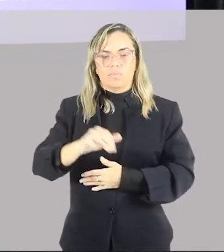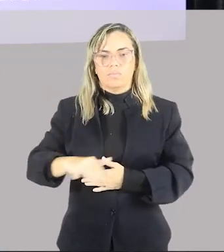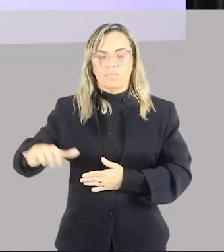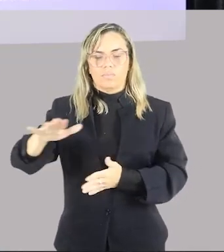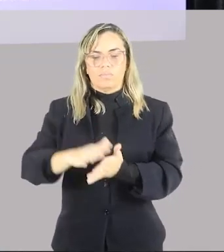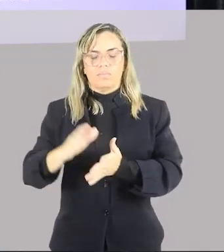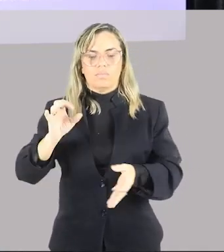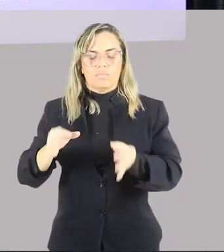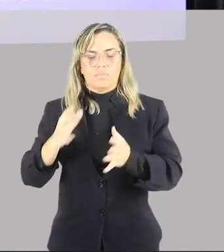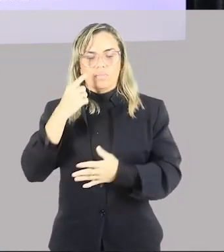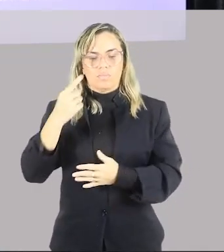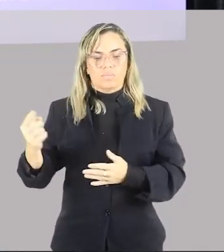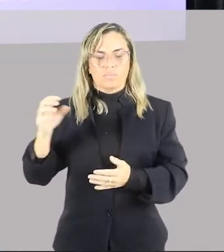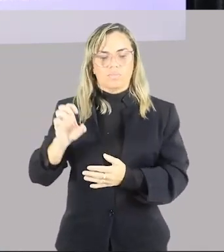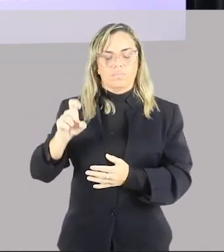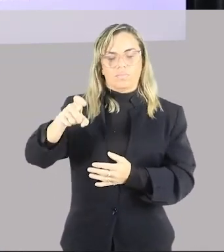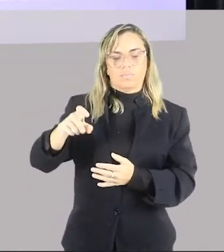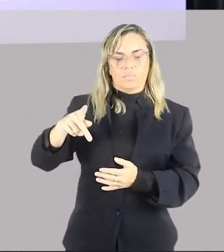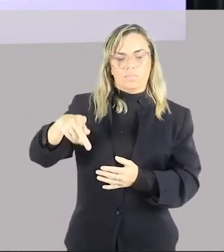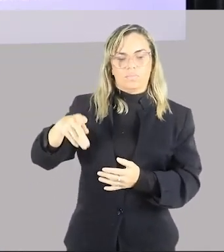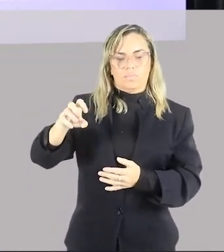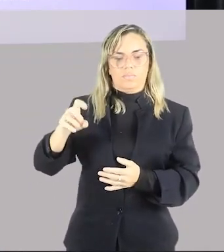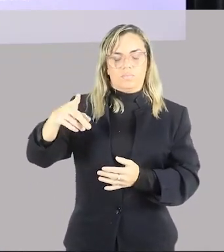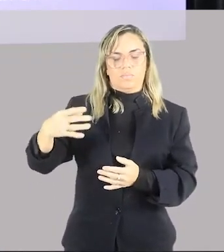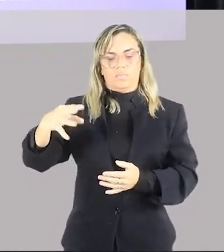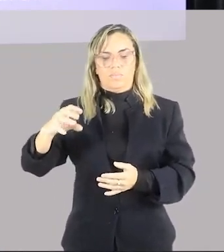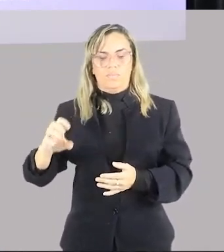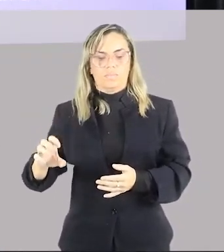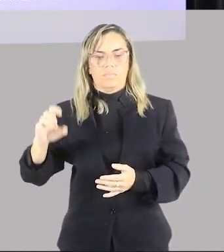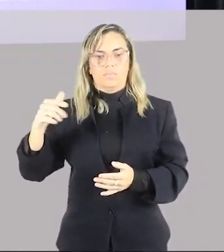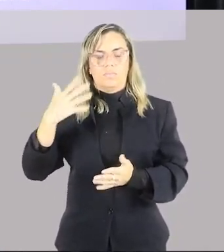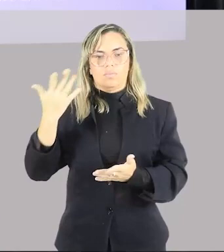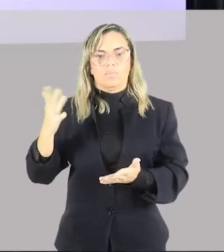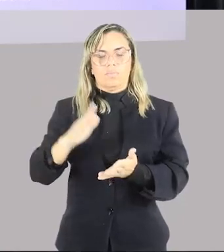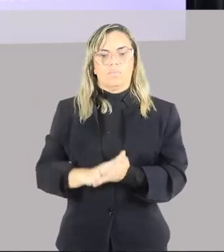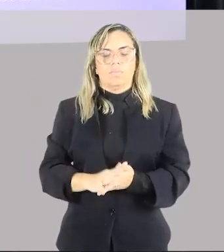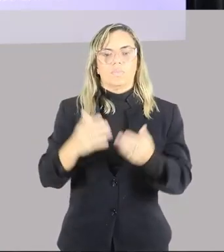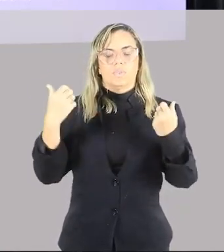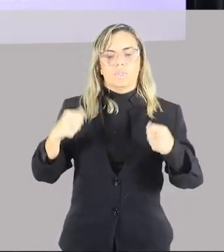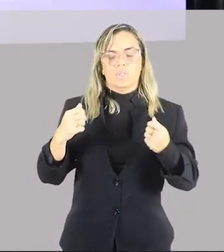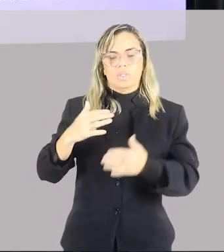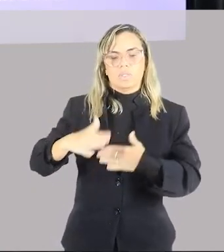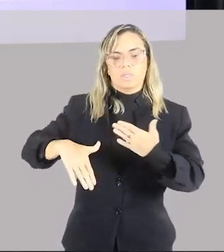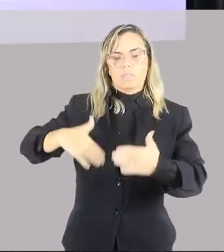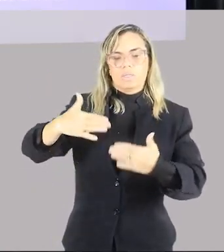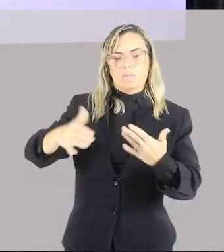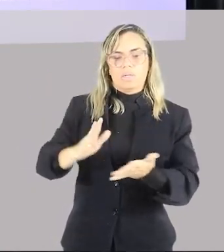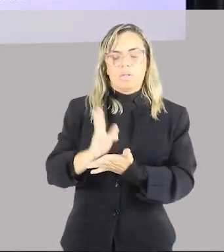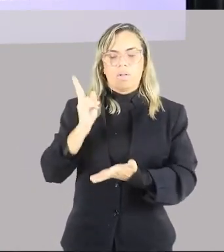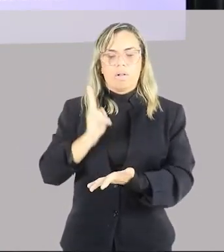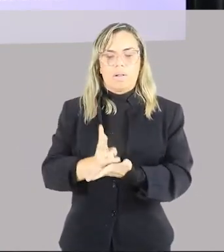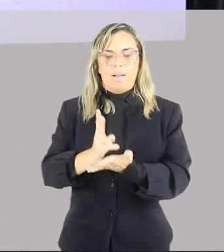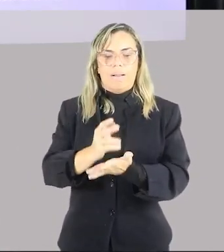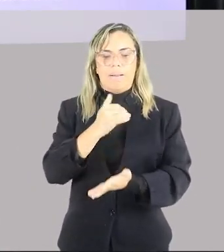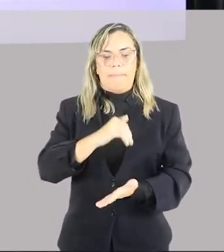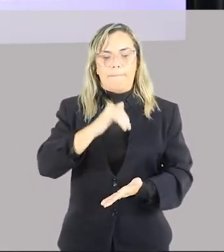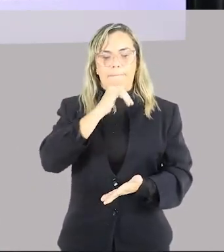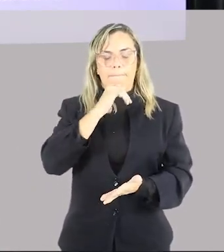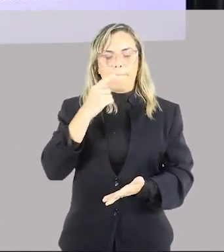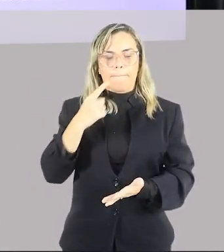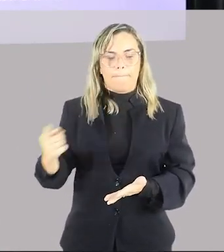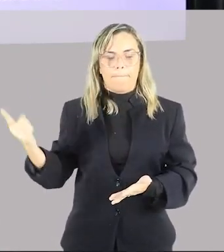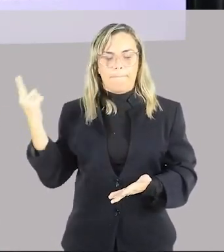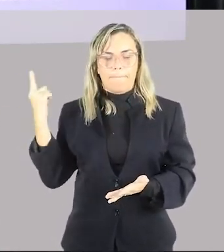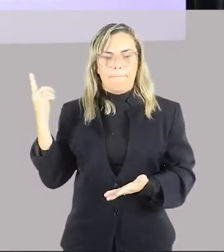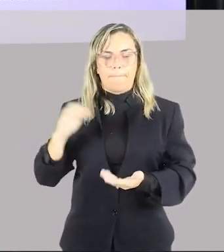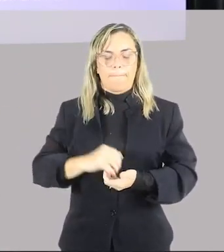julgar. São atos de expediente, são atos necessários para que o processo ande, para que o caso ande. Aqui, como exemplo, nós temos a